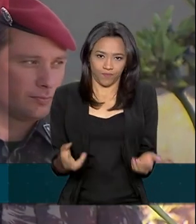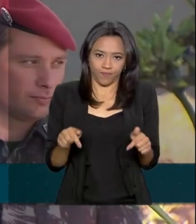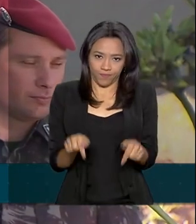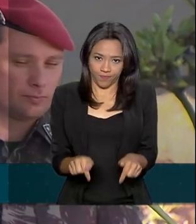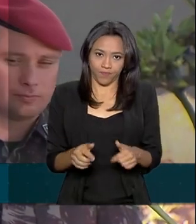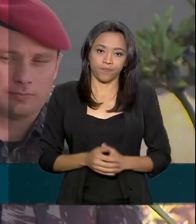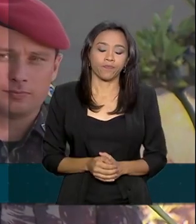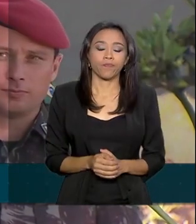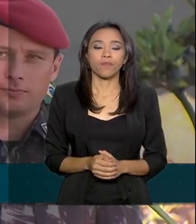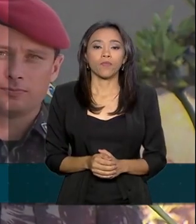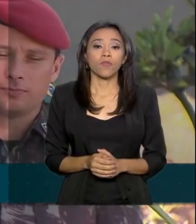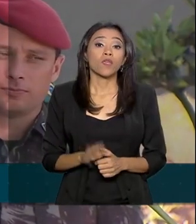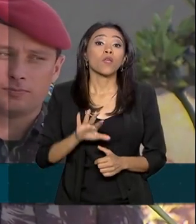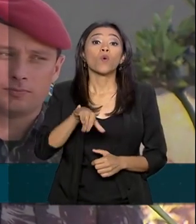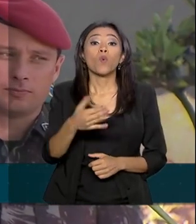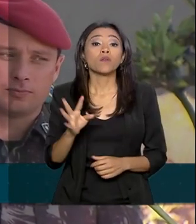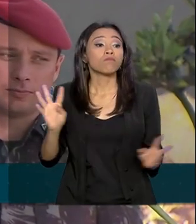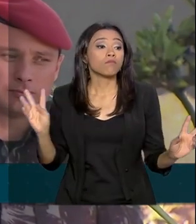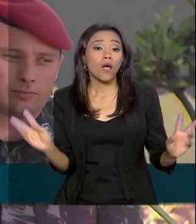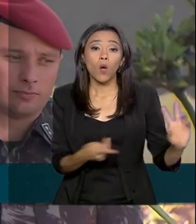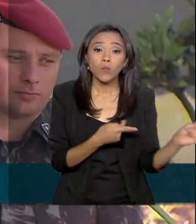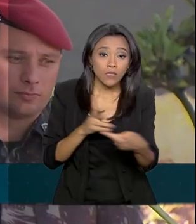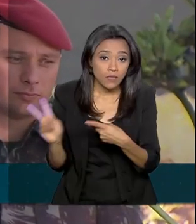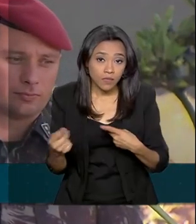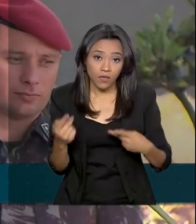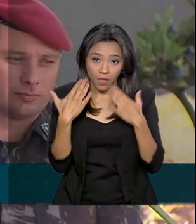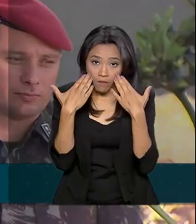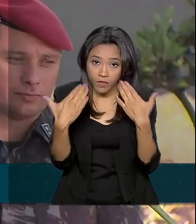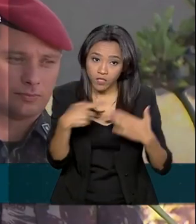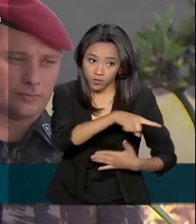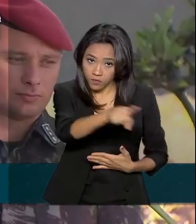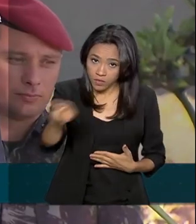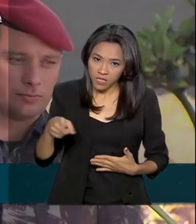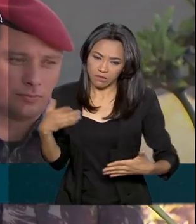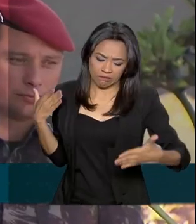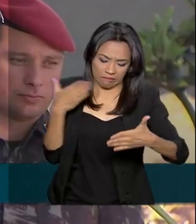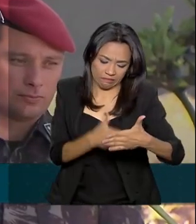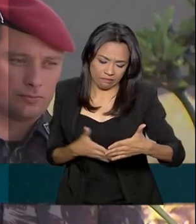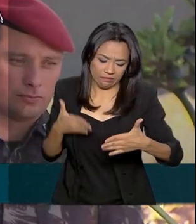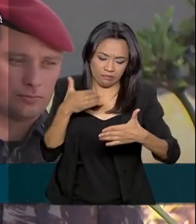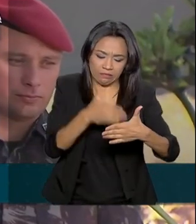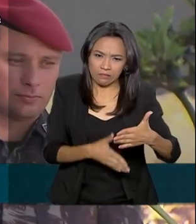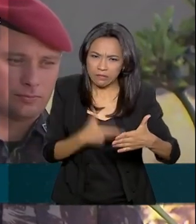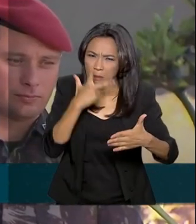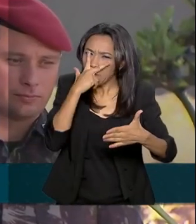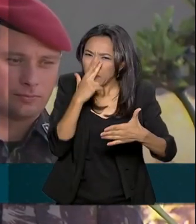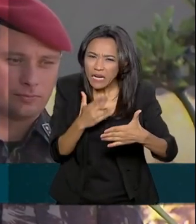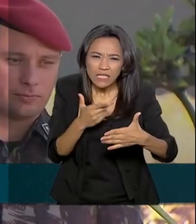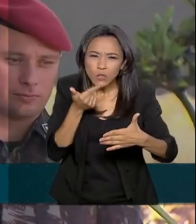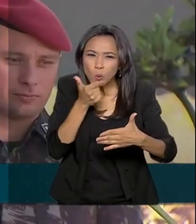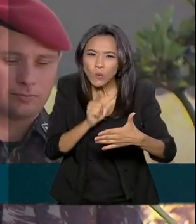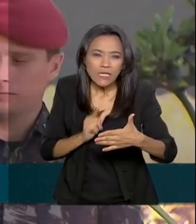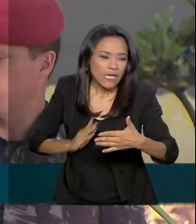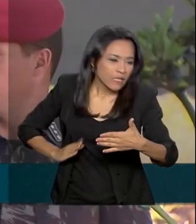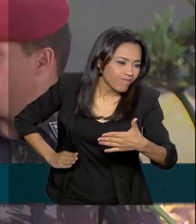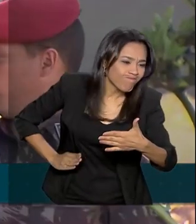Quando aparecer na frente de cada um obstáculo que lhes pareça